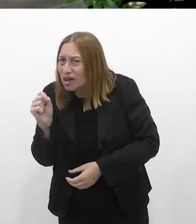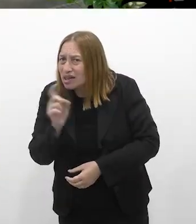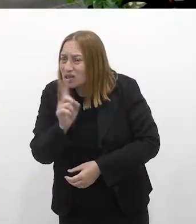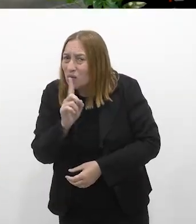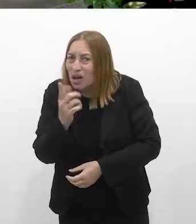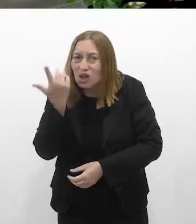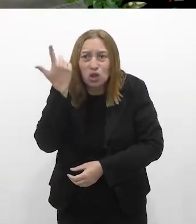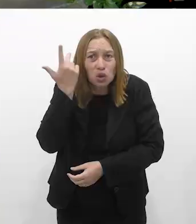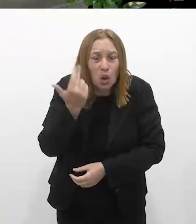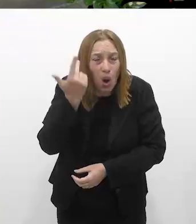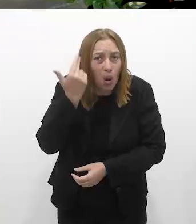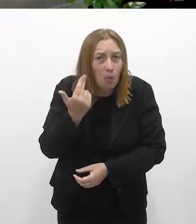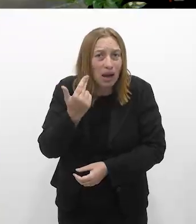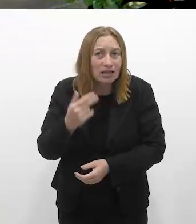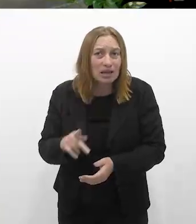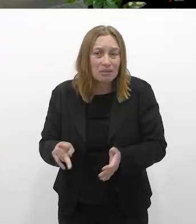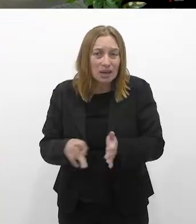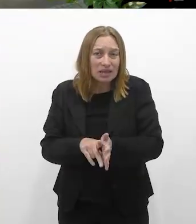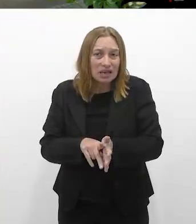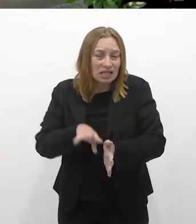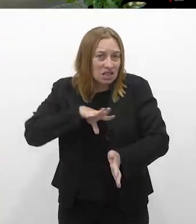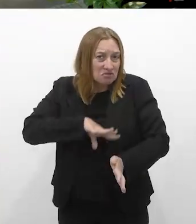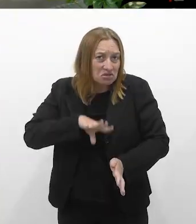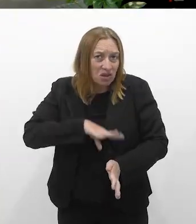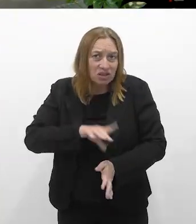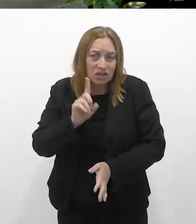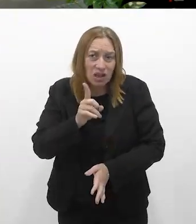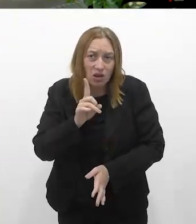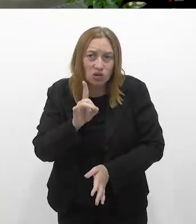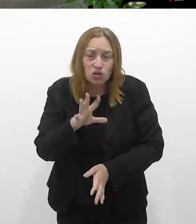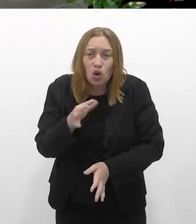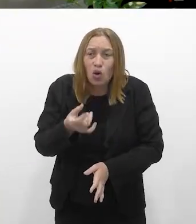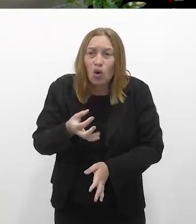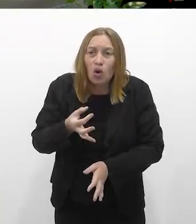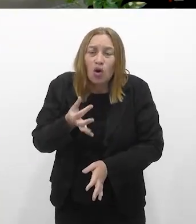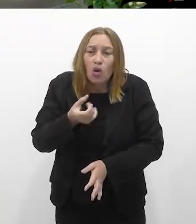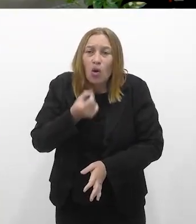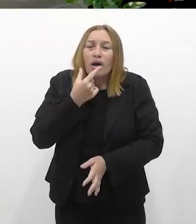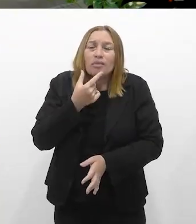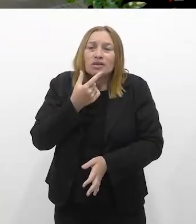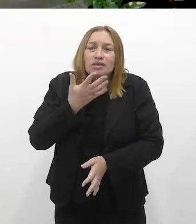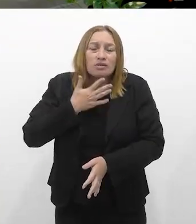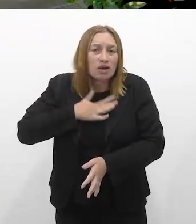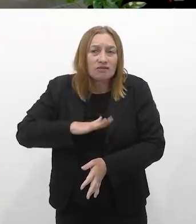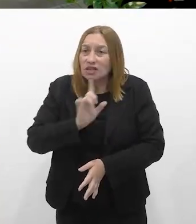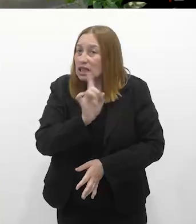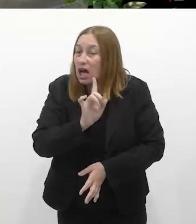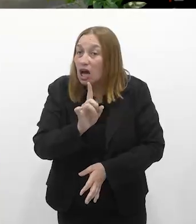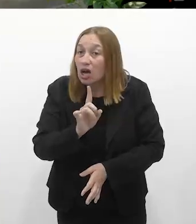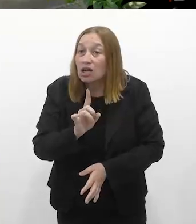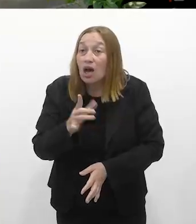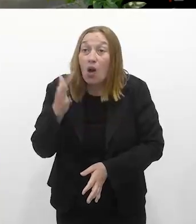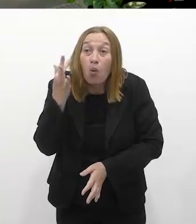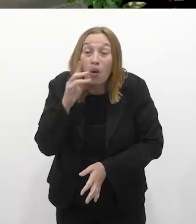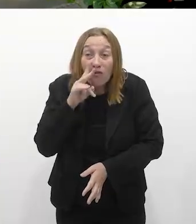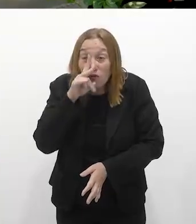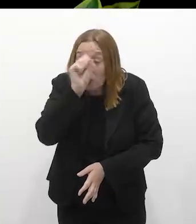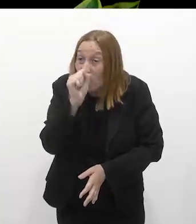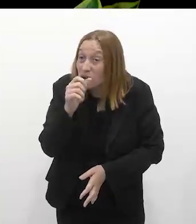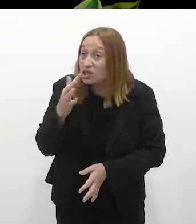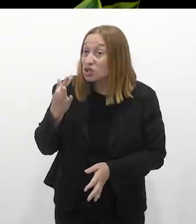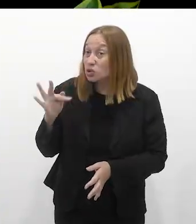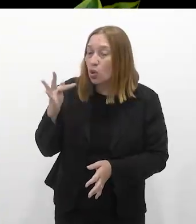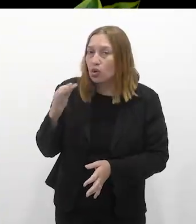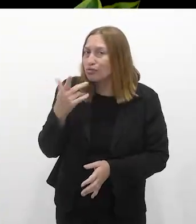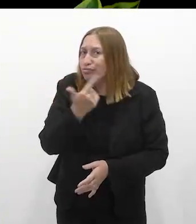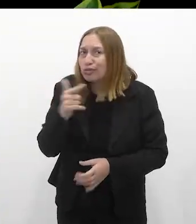cólica que não é cólica da menstruação, aquela dorzinha que você toma um remedinho e passa. Não, é uma cólica